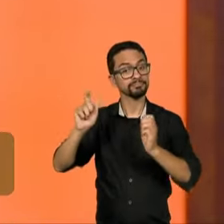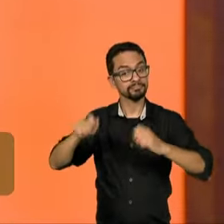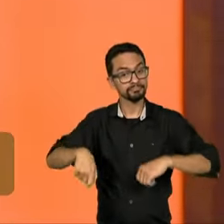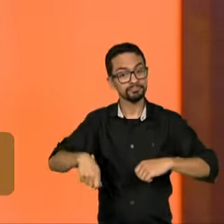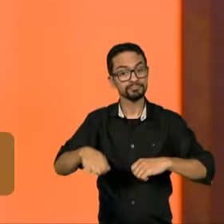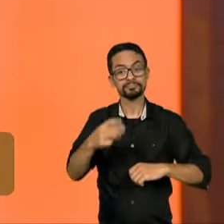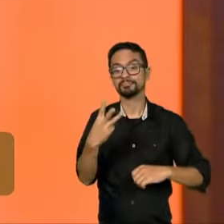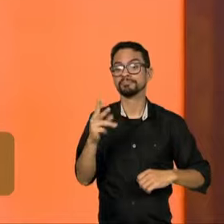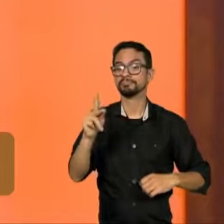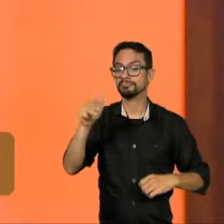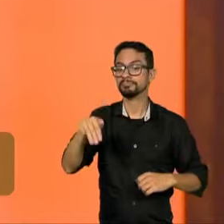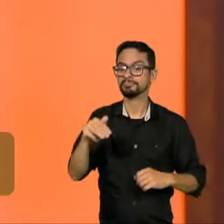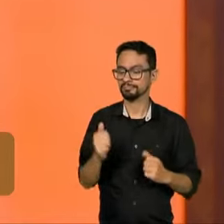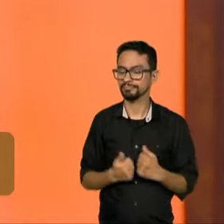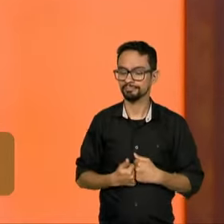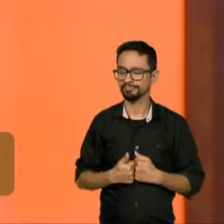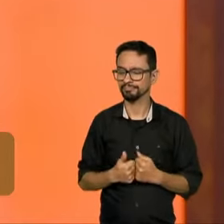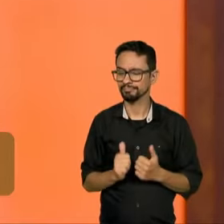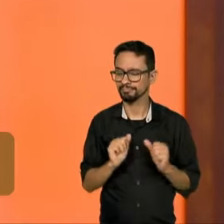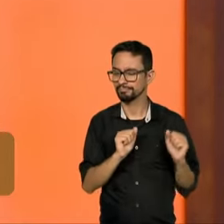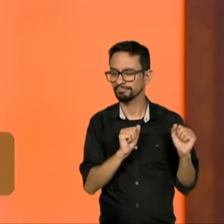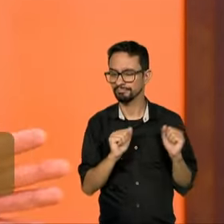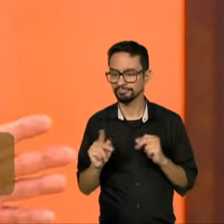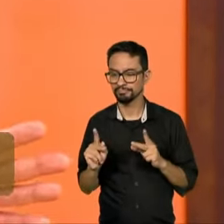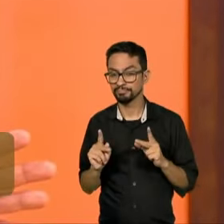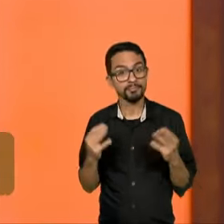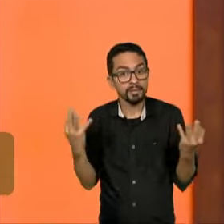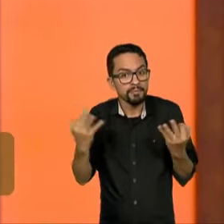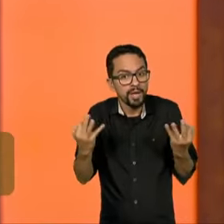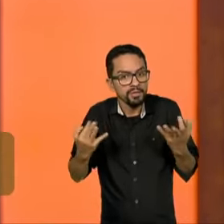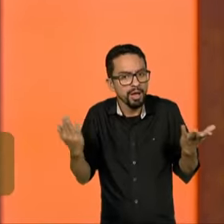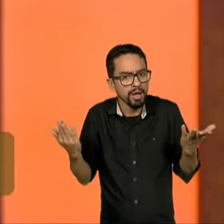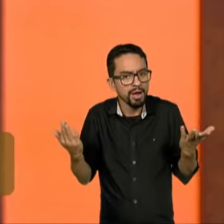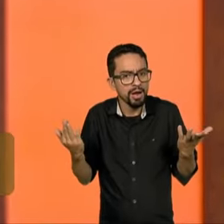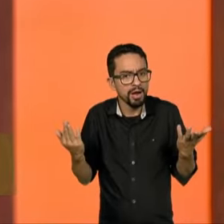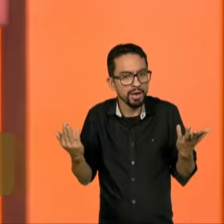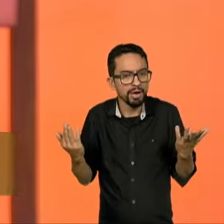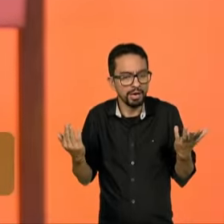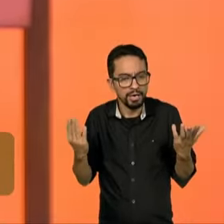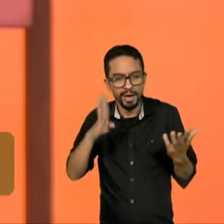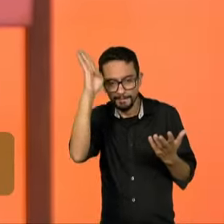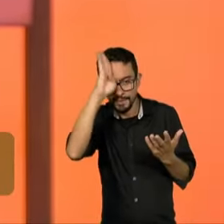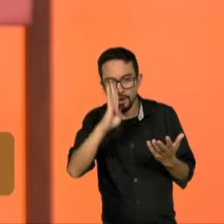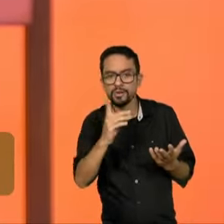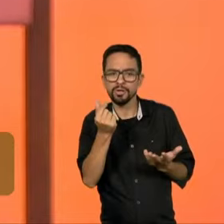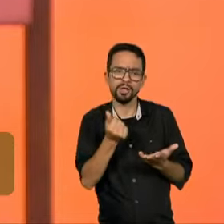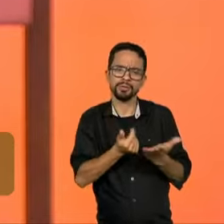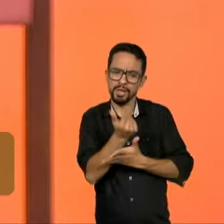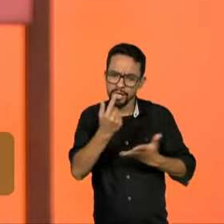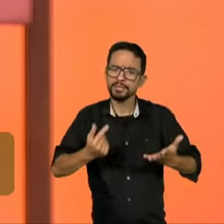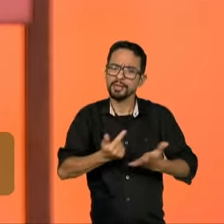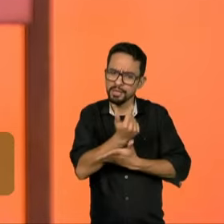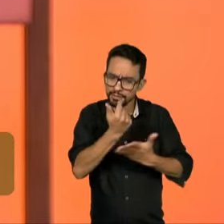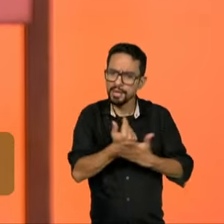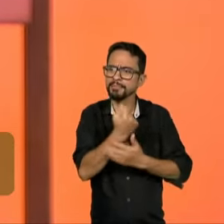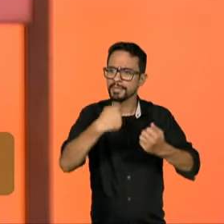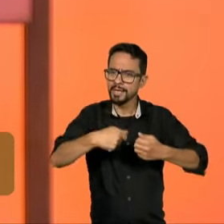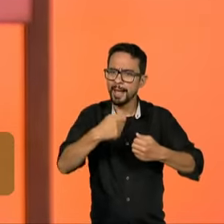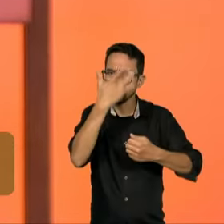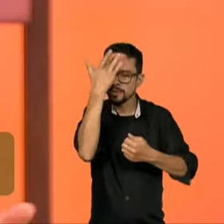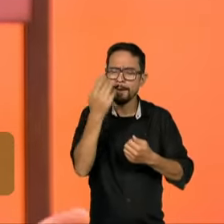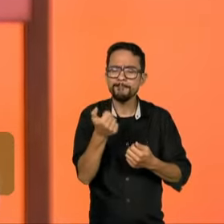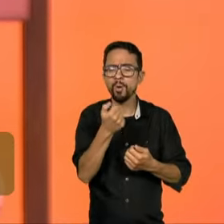3 quilômetros, não é 2 horas, 2 dias. 3 quilômetros, isso é perfeito. E o Brasil precisa investir nisso. Pouca gente tem essa